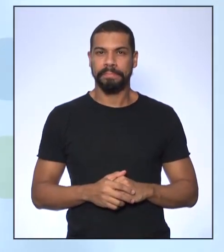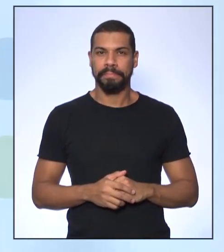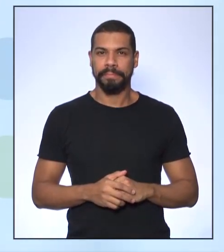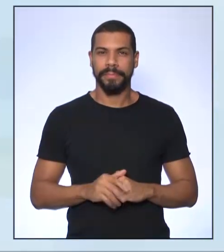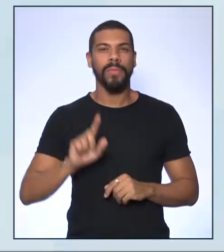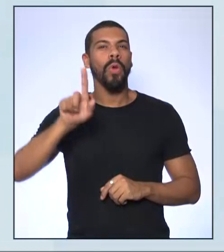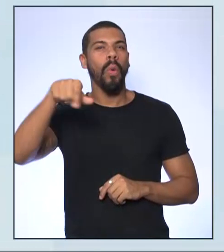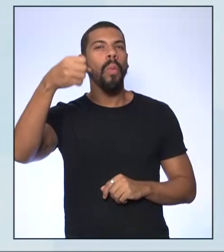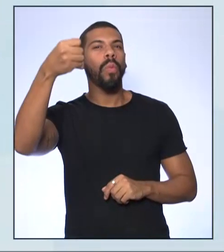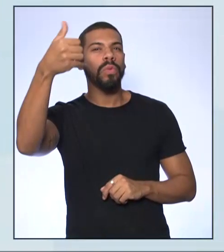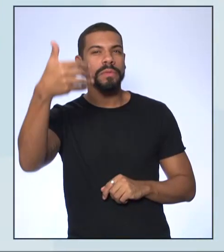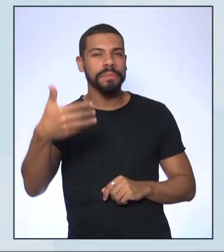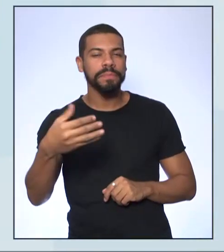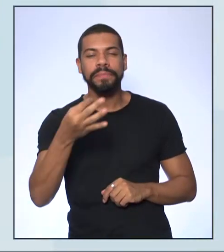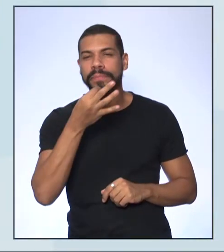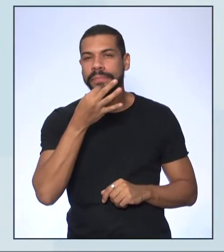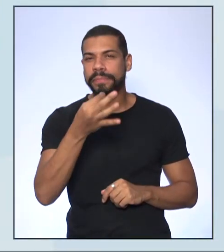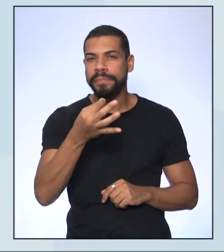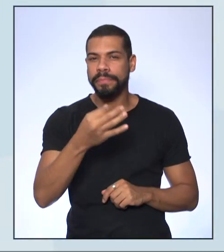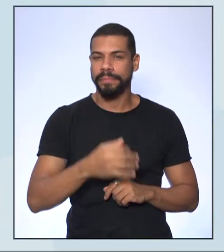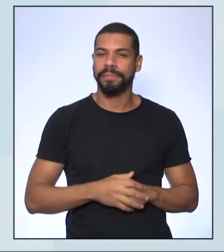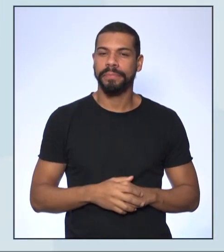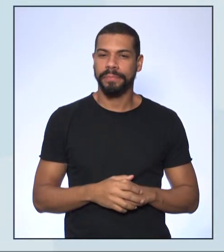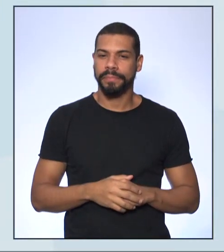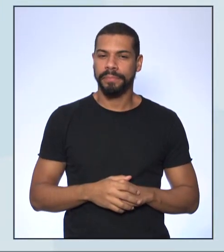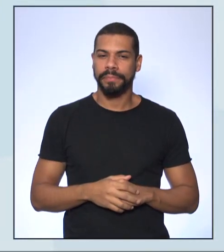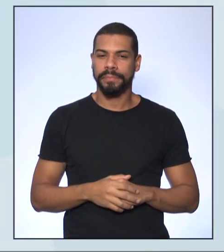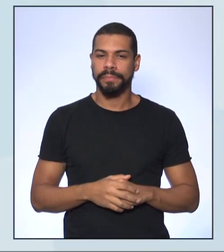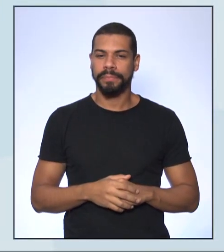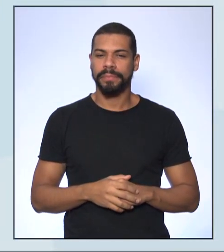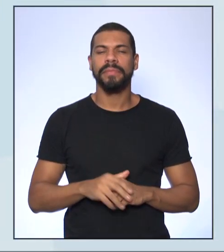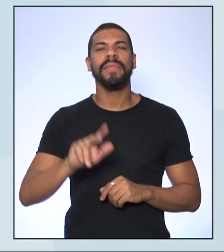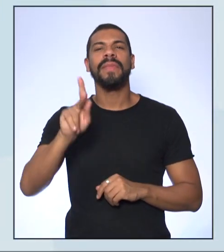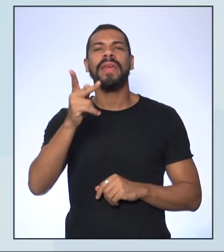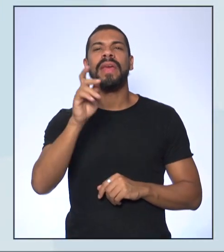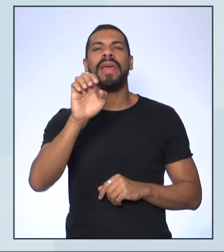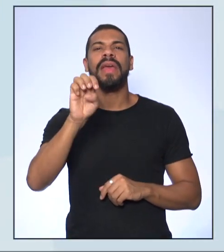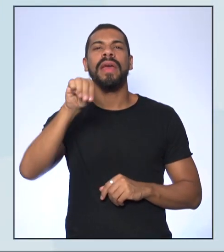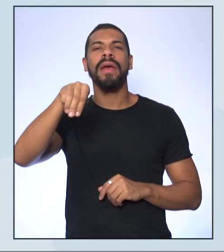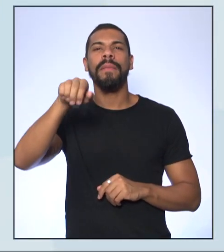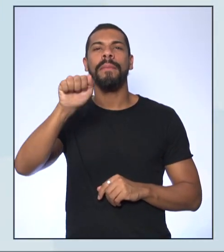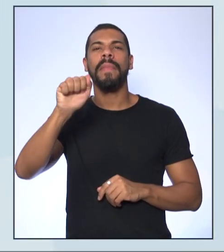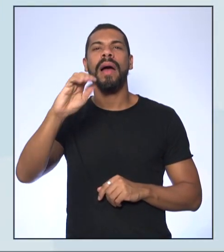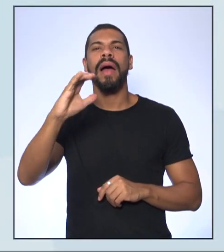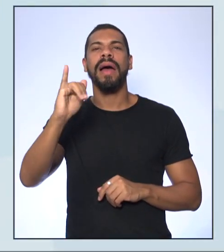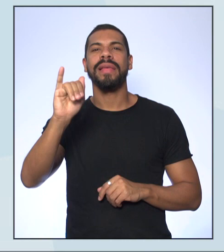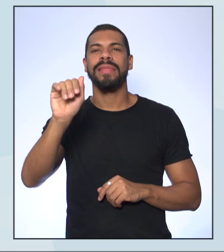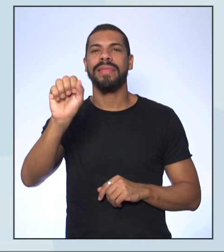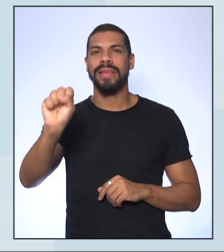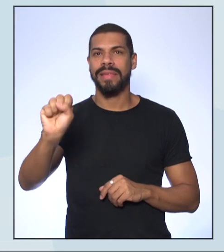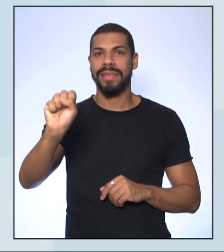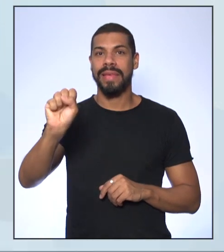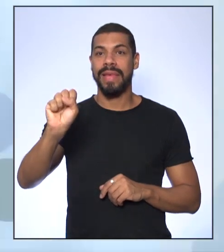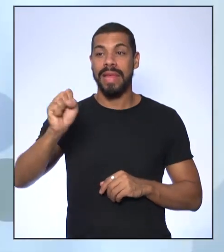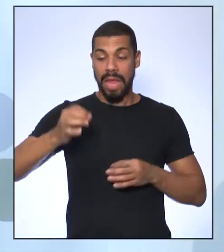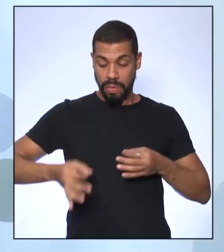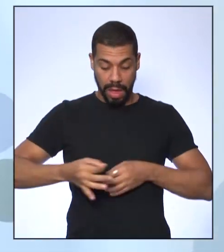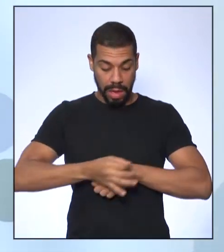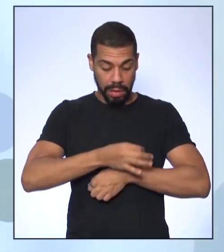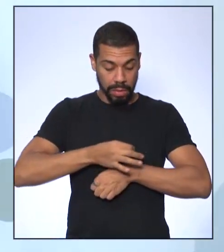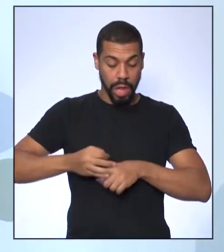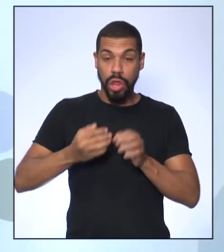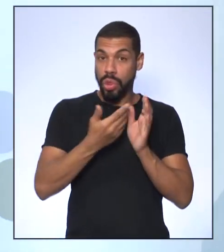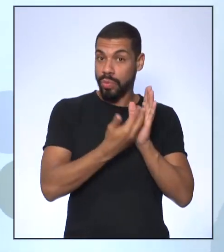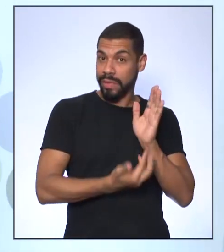no slide, as hemácias. Onde estão essas hemácias, né? São células sanguíneas.